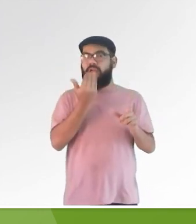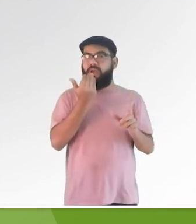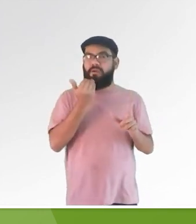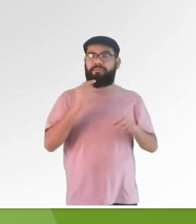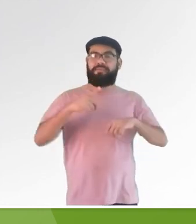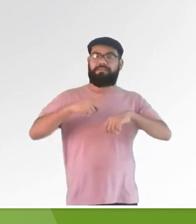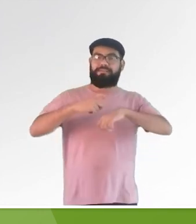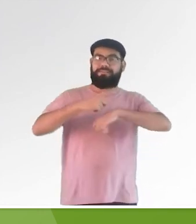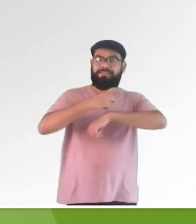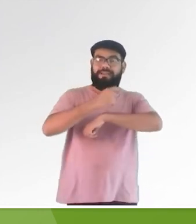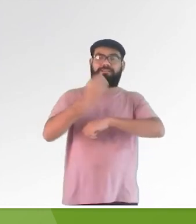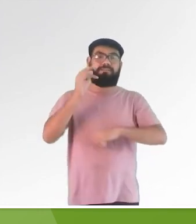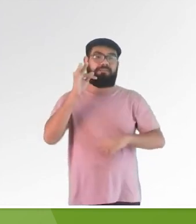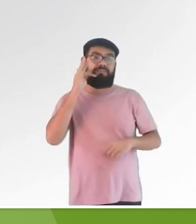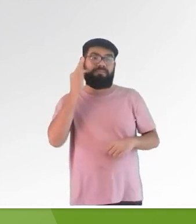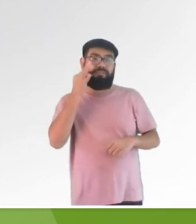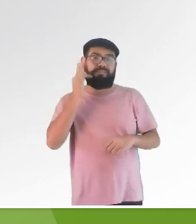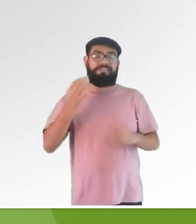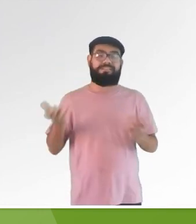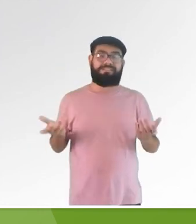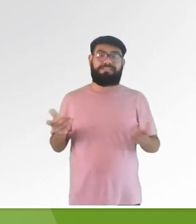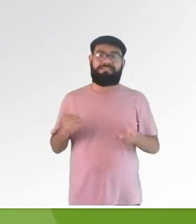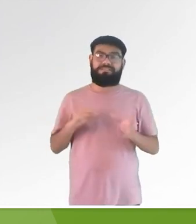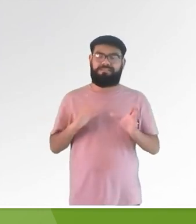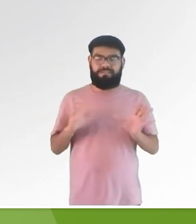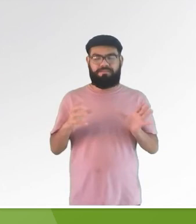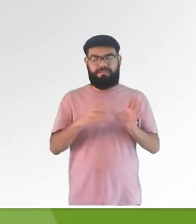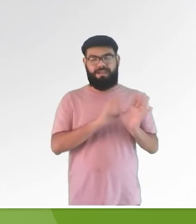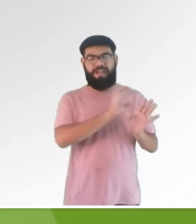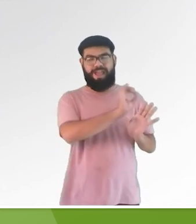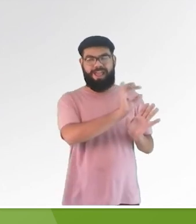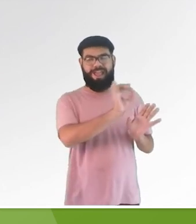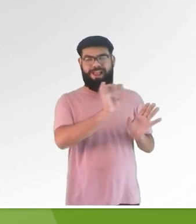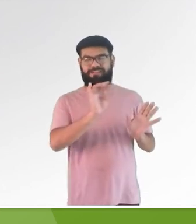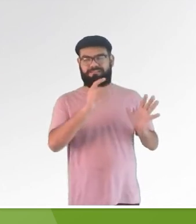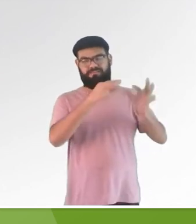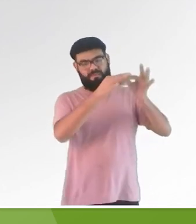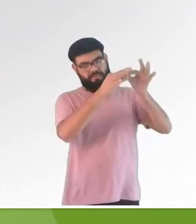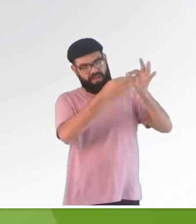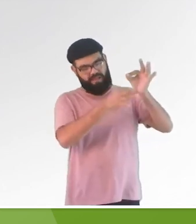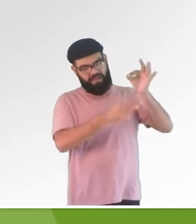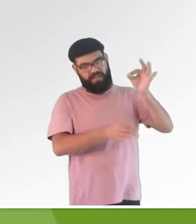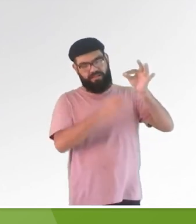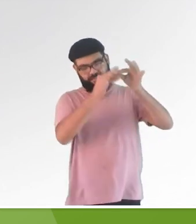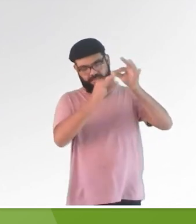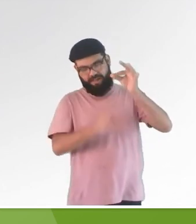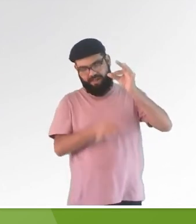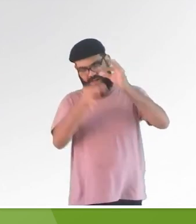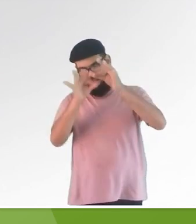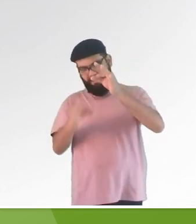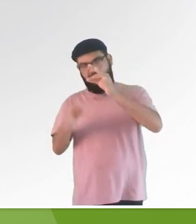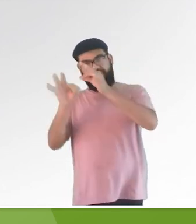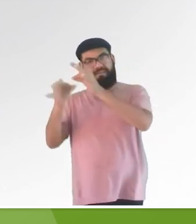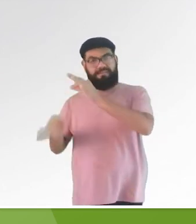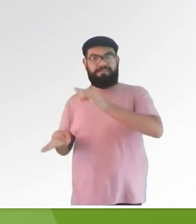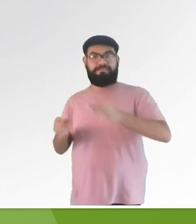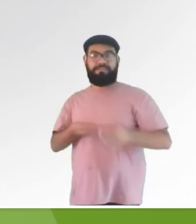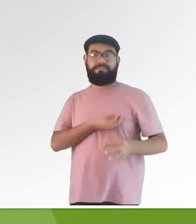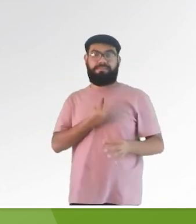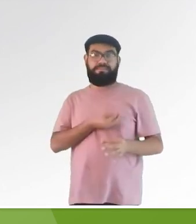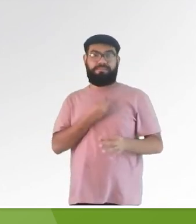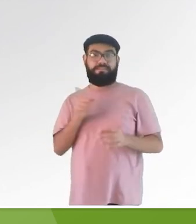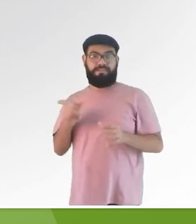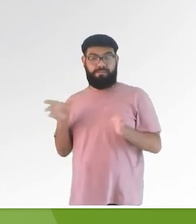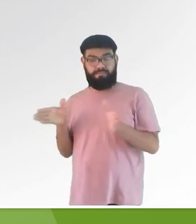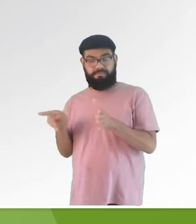frutas, não é? Então leva um conjunto de condições também que são necessários para a sobrevivência daquela espécie. Por exemplo, qual é o